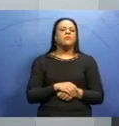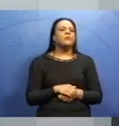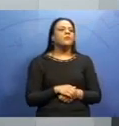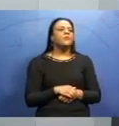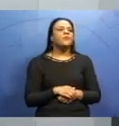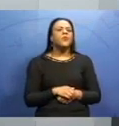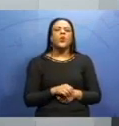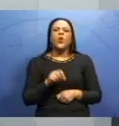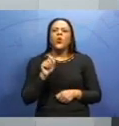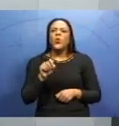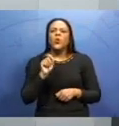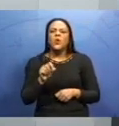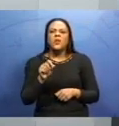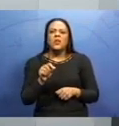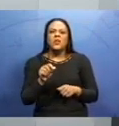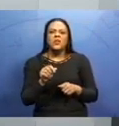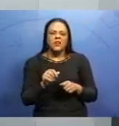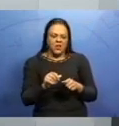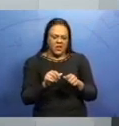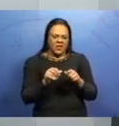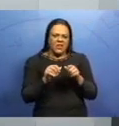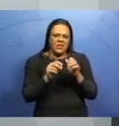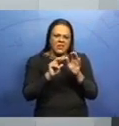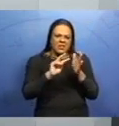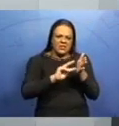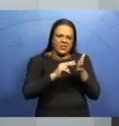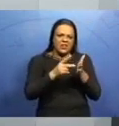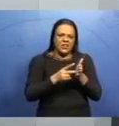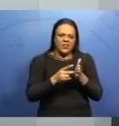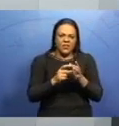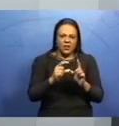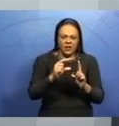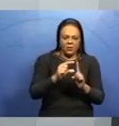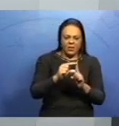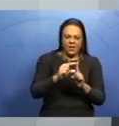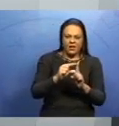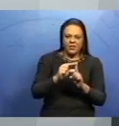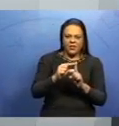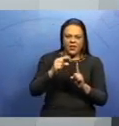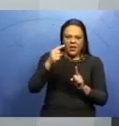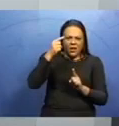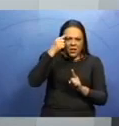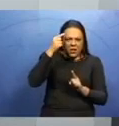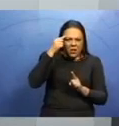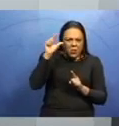O que quer dizer tolo? Essa palavra tolo, o que quer dizer?